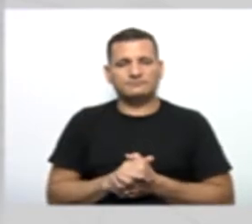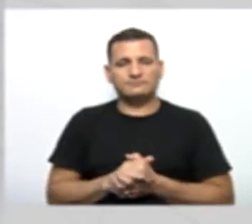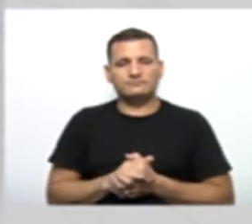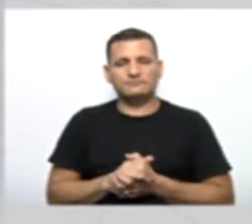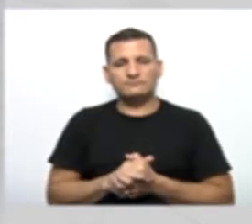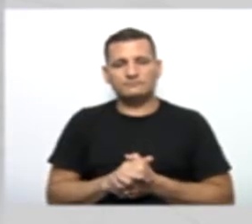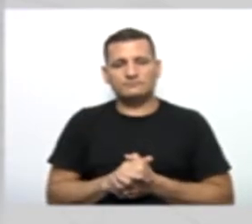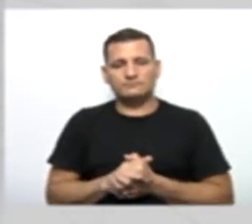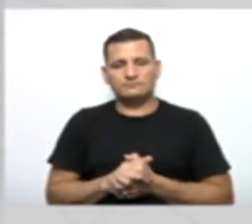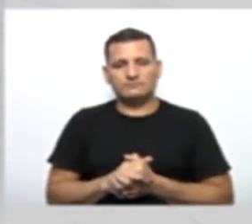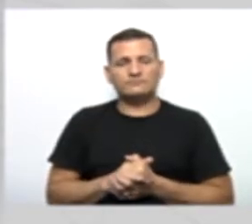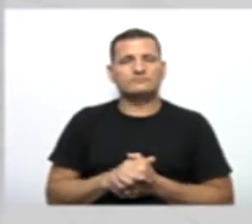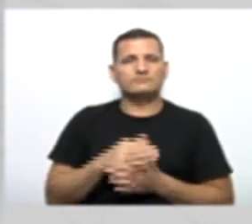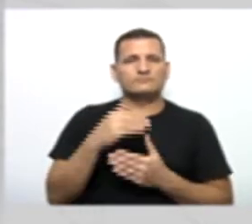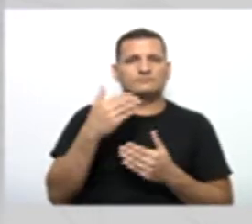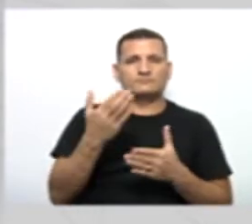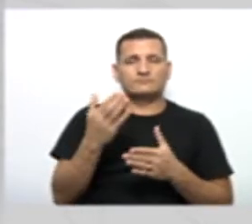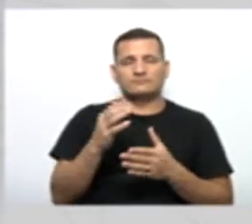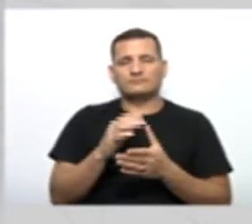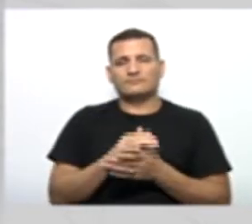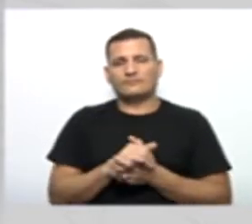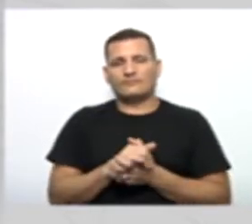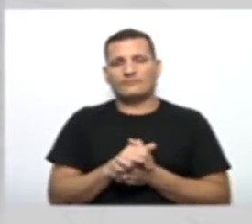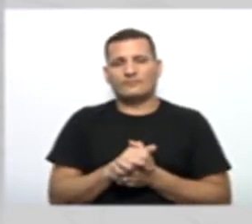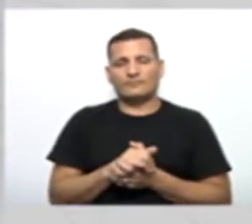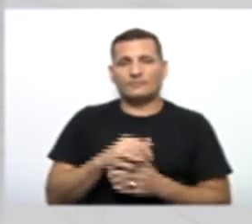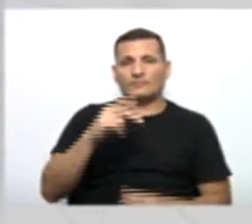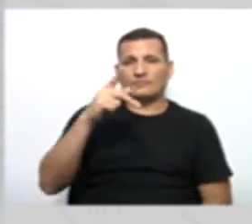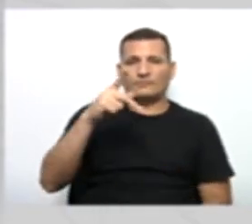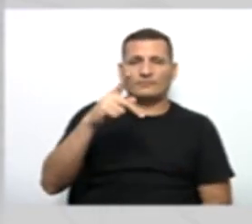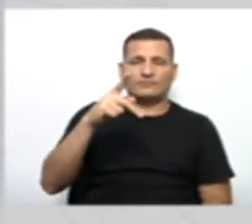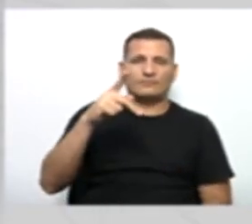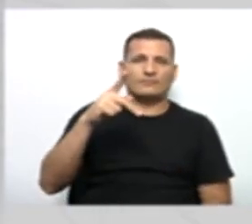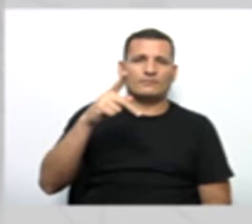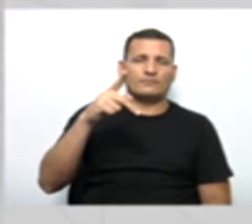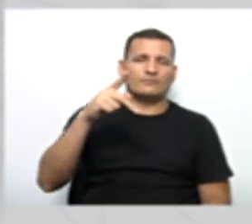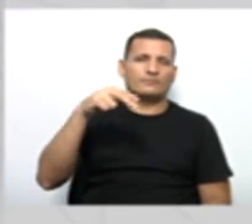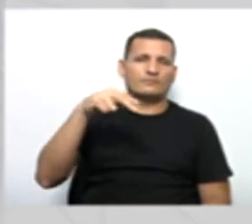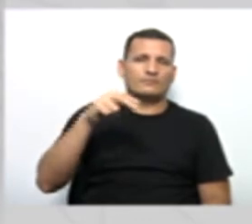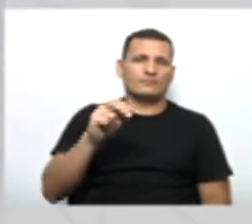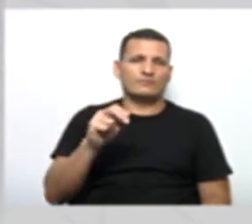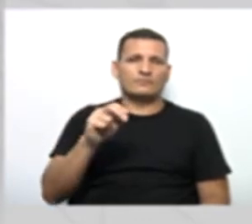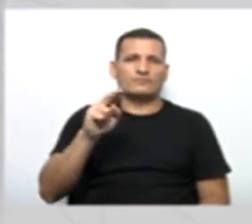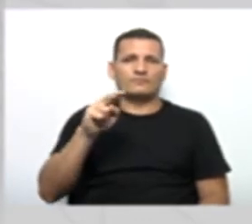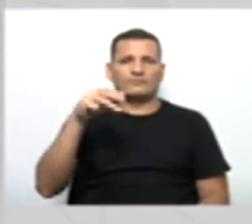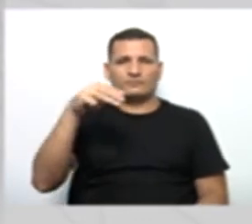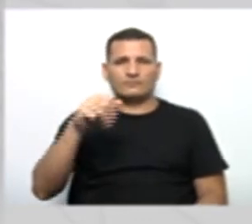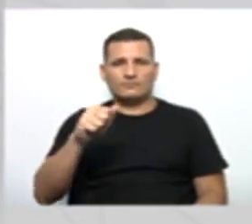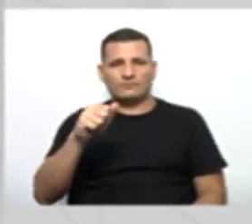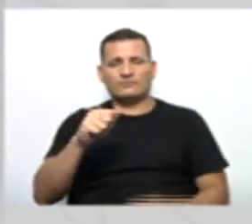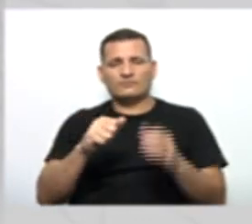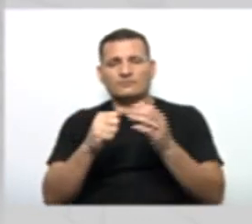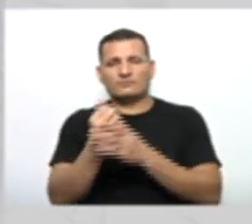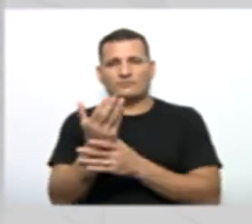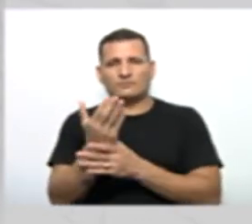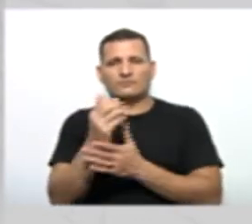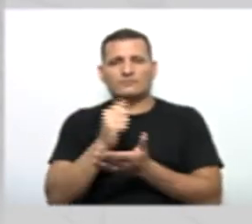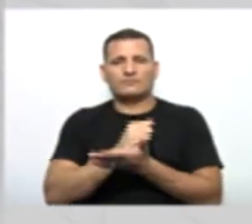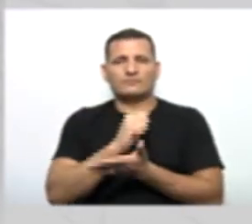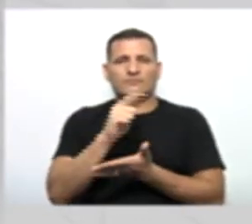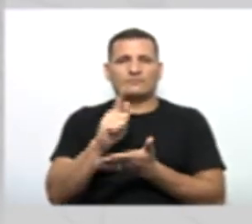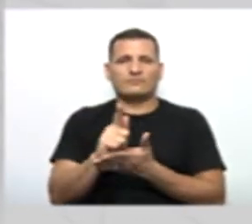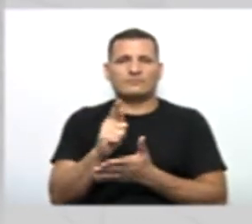Um dos principais resultados da PNUMA foi a Agenda 21. A Agenda 21 demonstrou que a